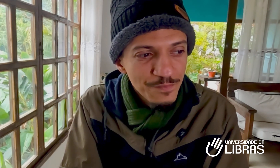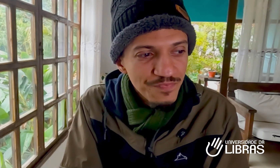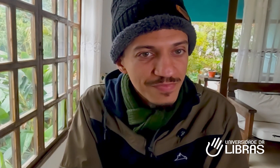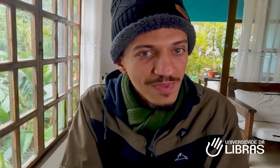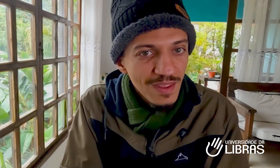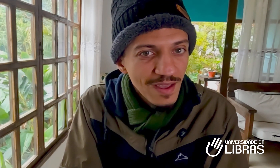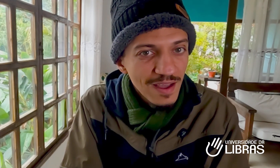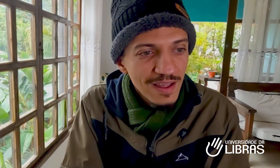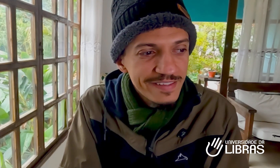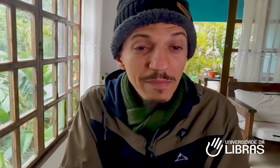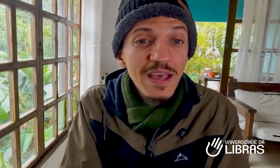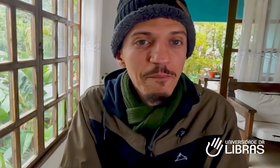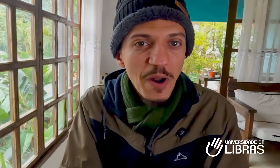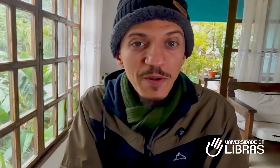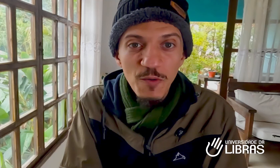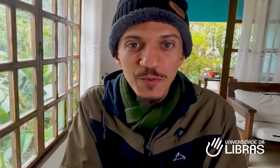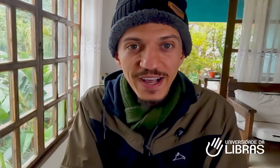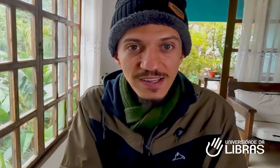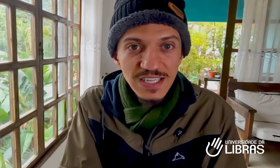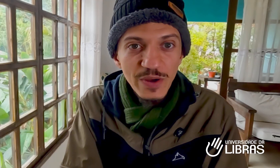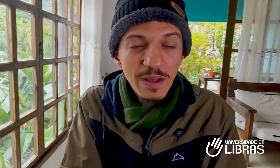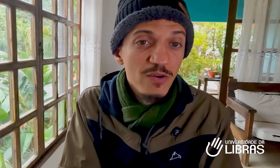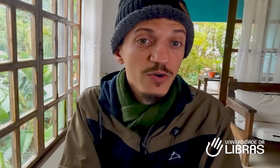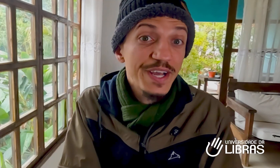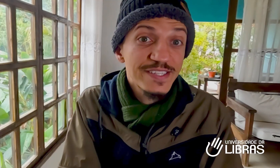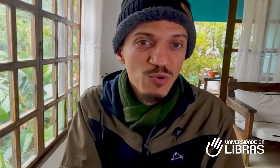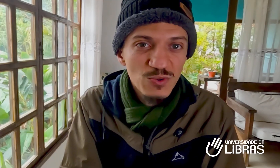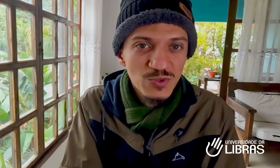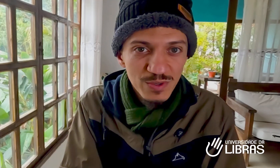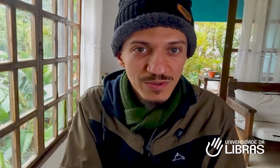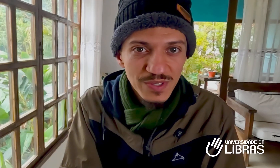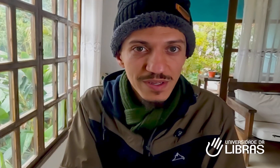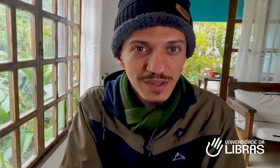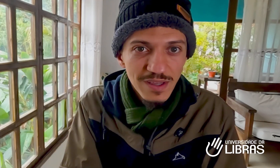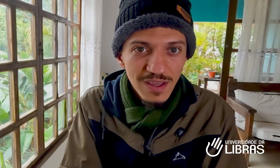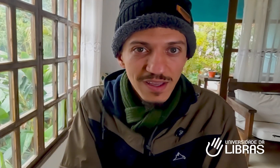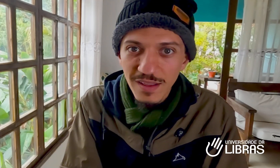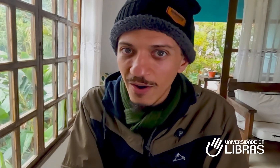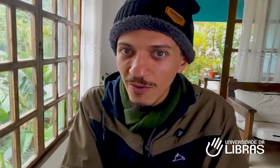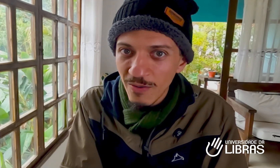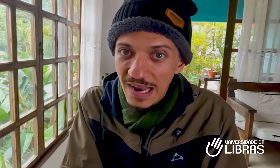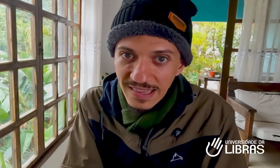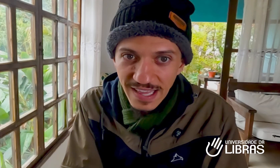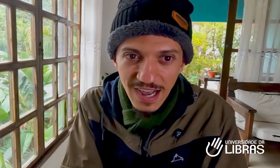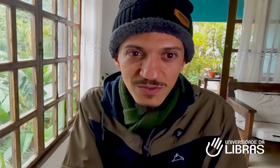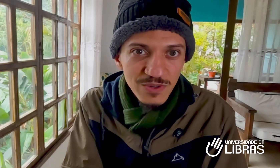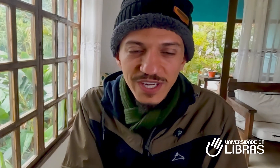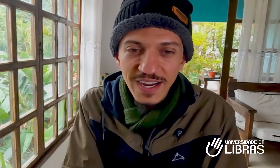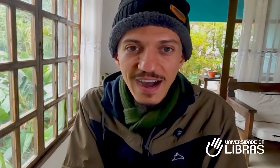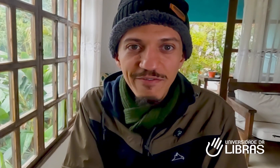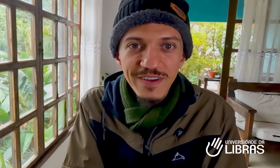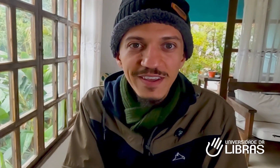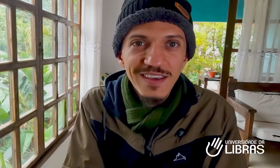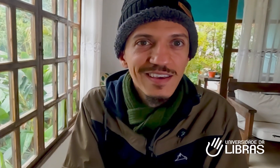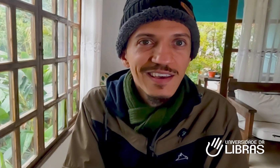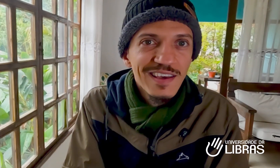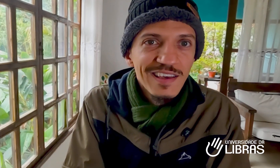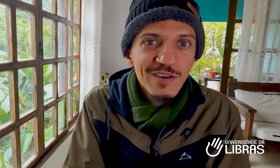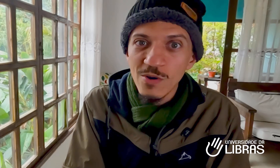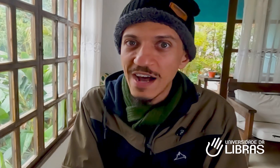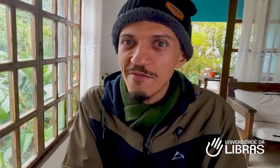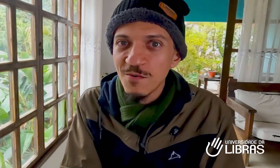foi da minha própria comunicação e da minha conexão com surdos. Então, lá atrás, quando eu chegava